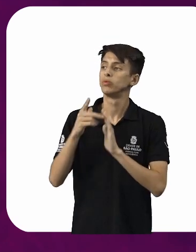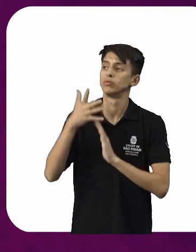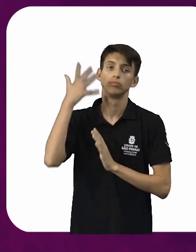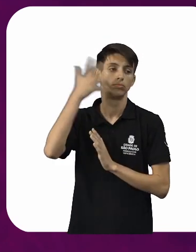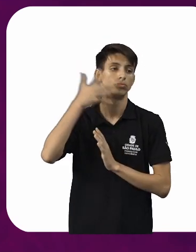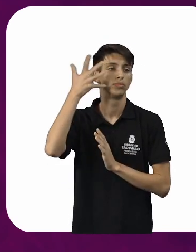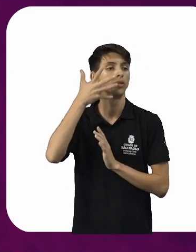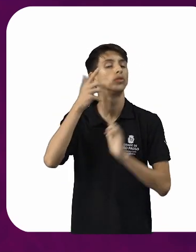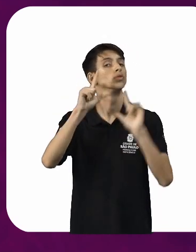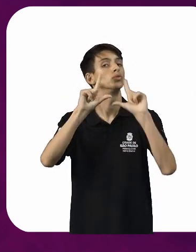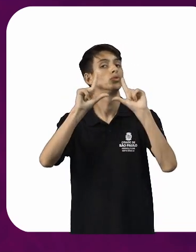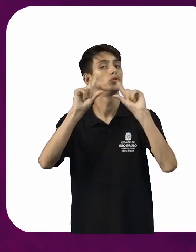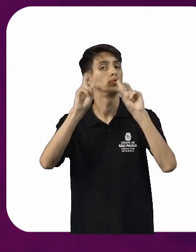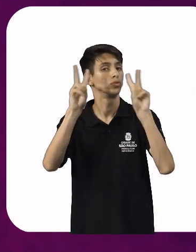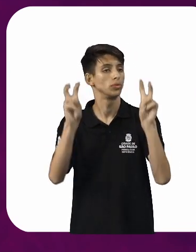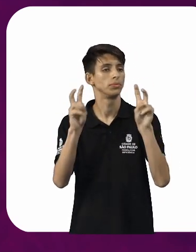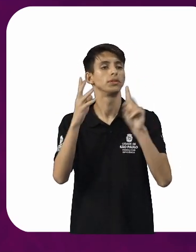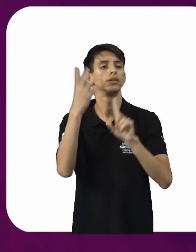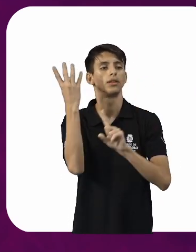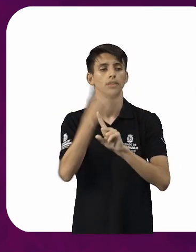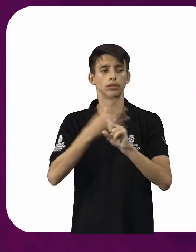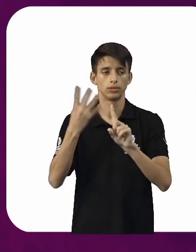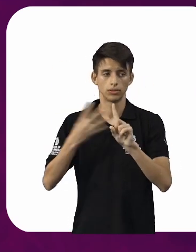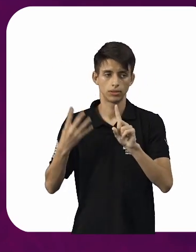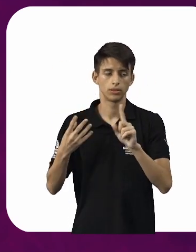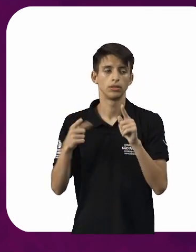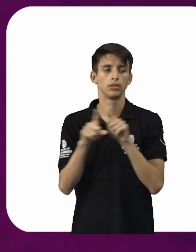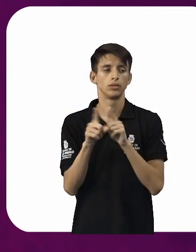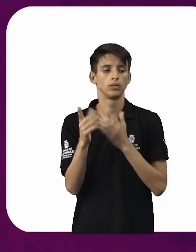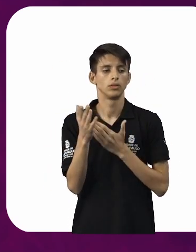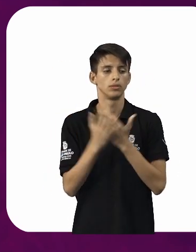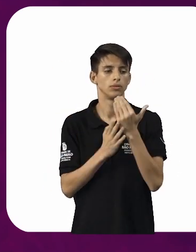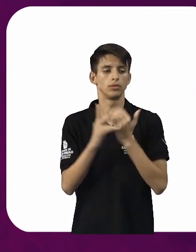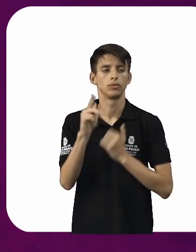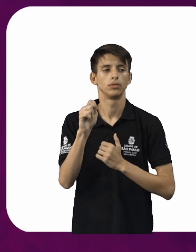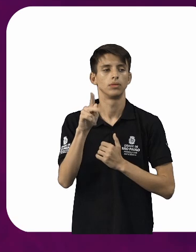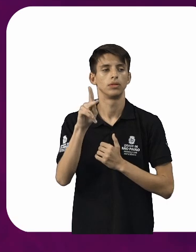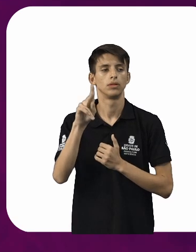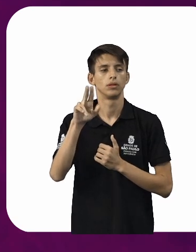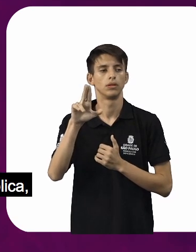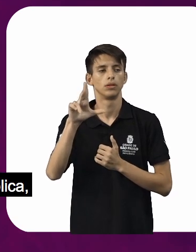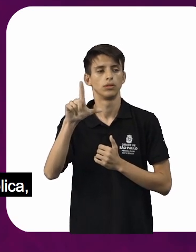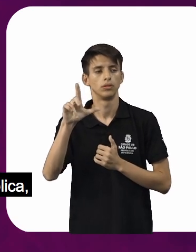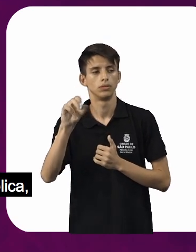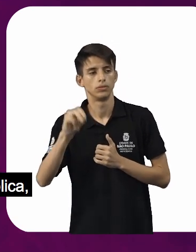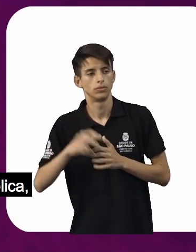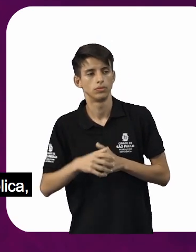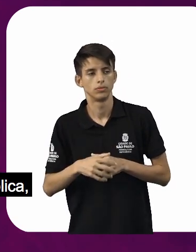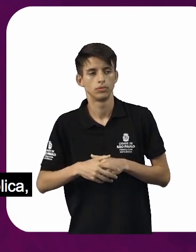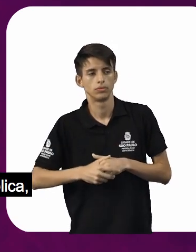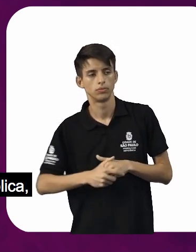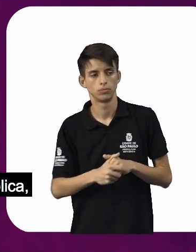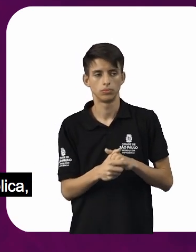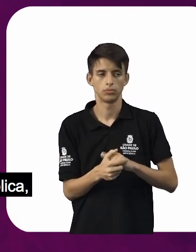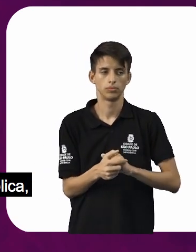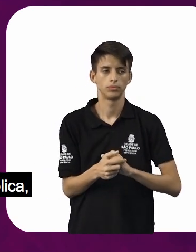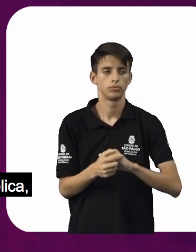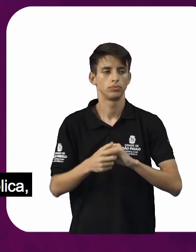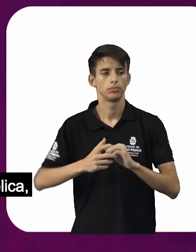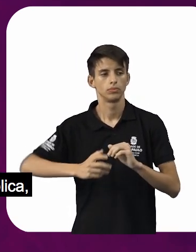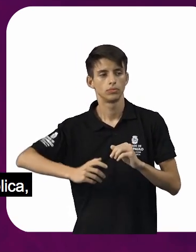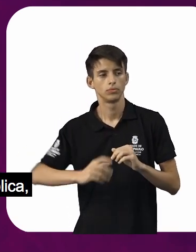uma breve introdução sobre o termo LGBTfobia. Vou começar com Paulo. Então, Paulo a